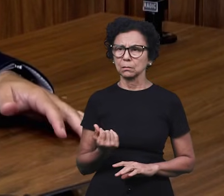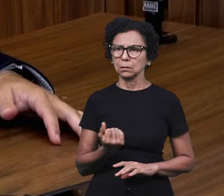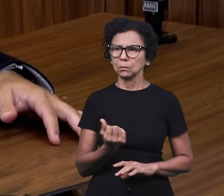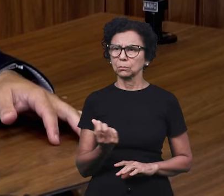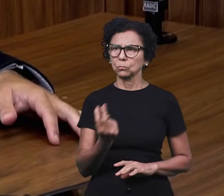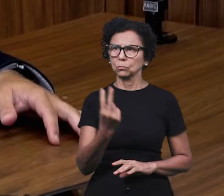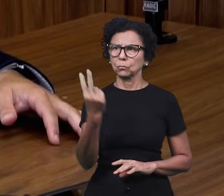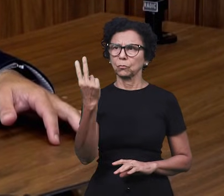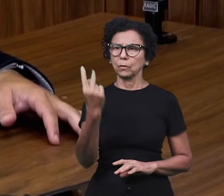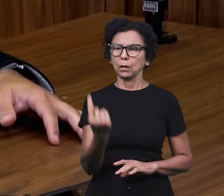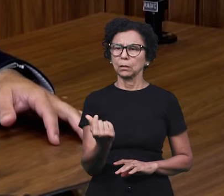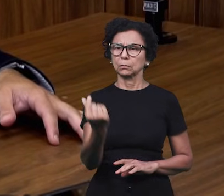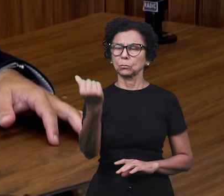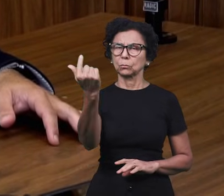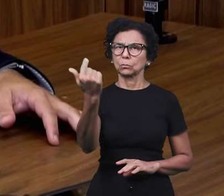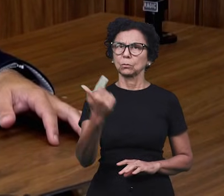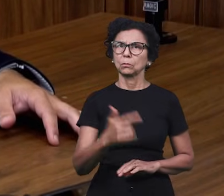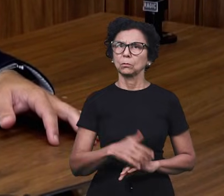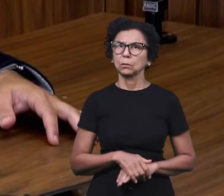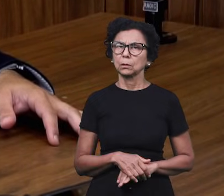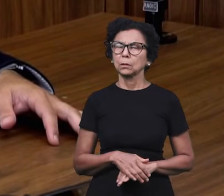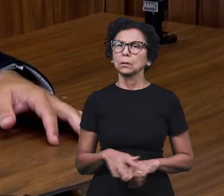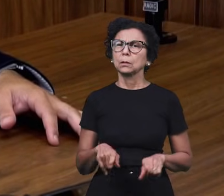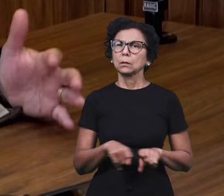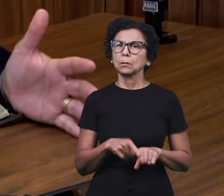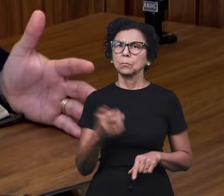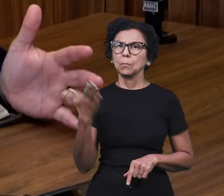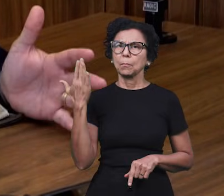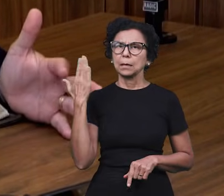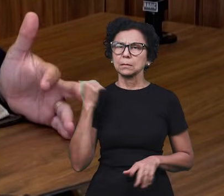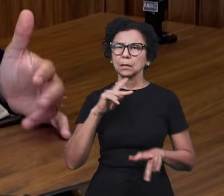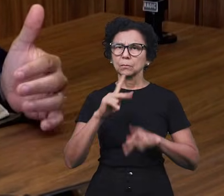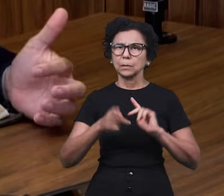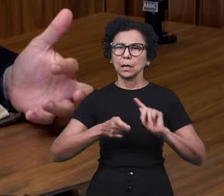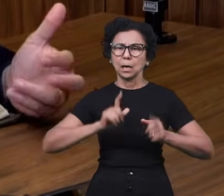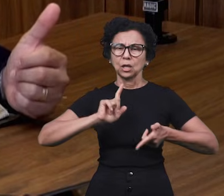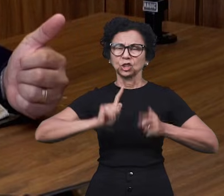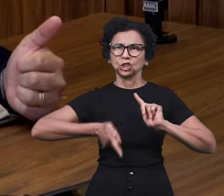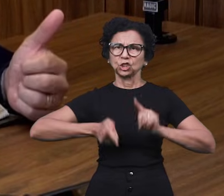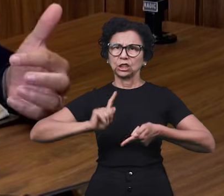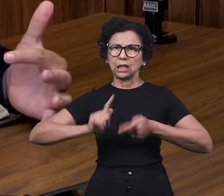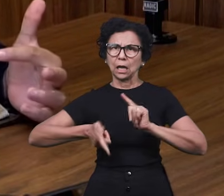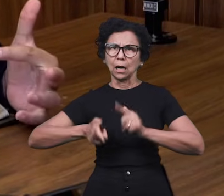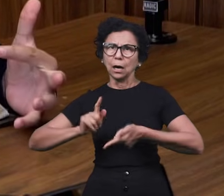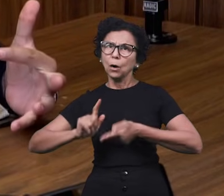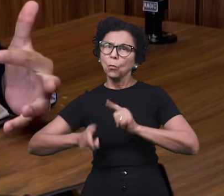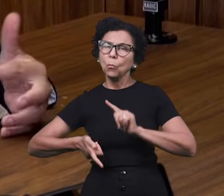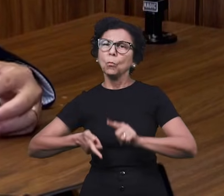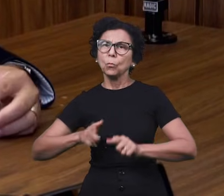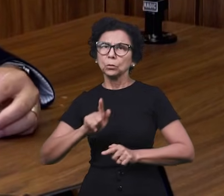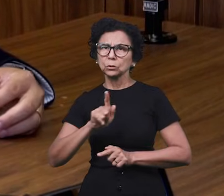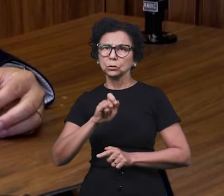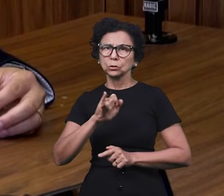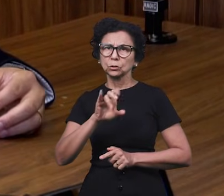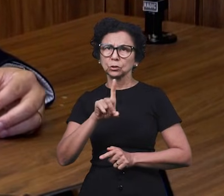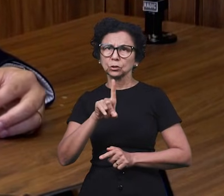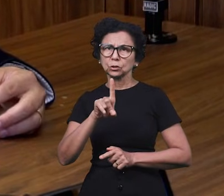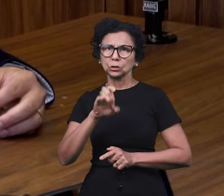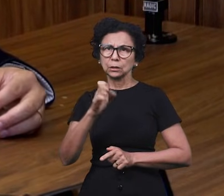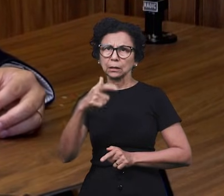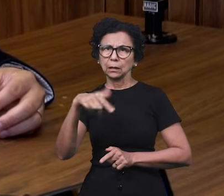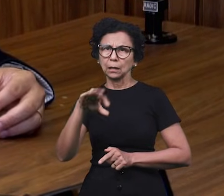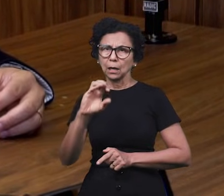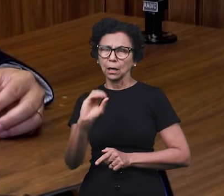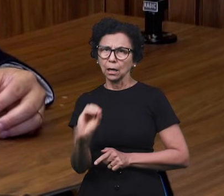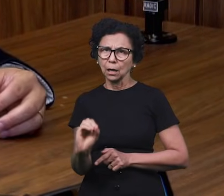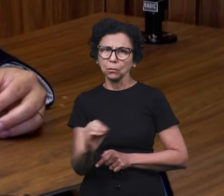por Roma, né? Quando a gente vê a passagem de Gideão, também havia os midianitas, eles roubavam ali, né? Na forma de cobrar um imposto, né,